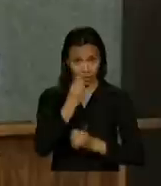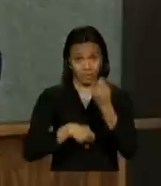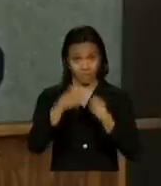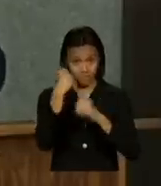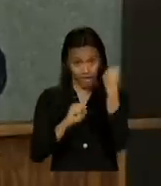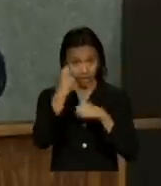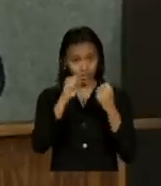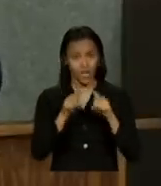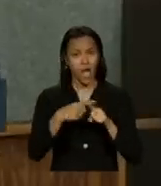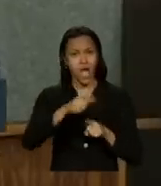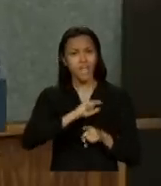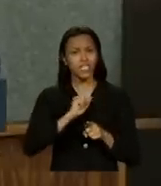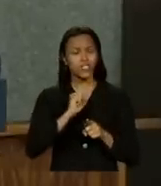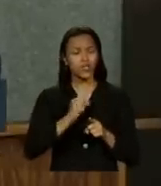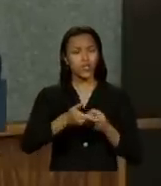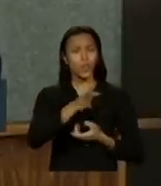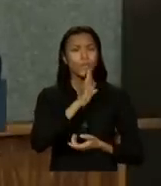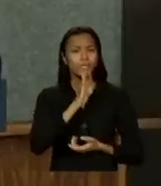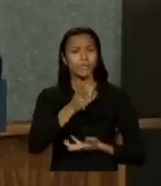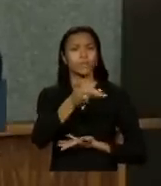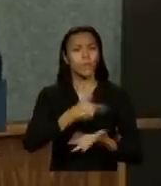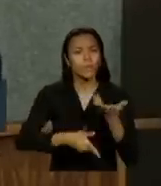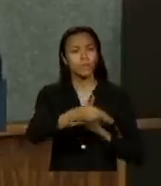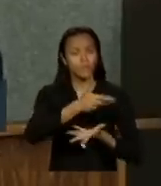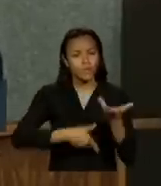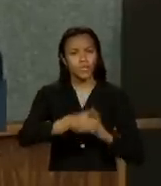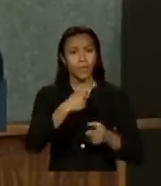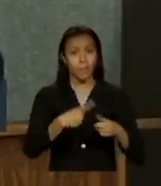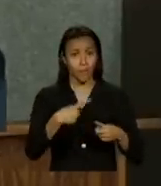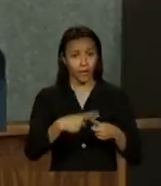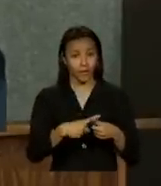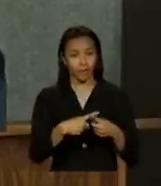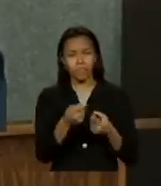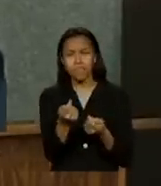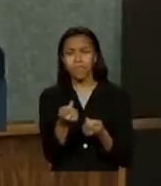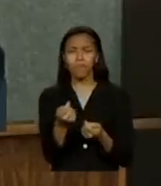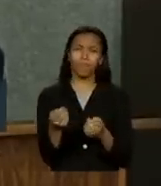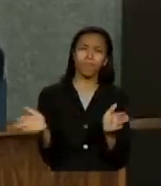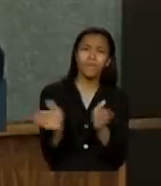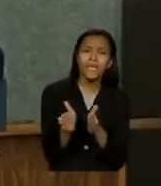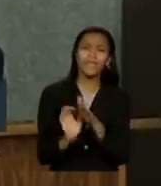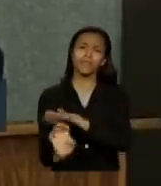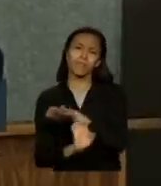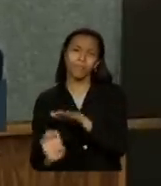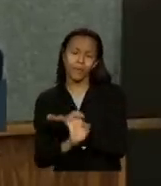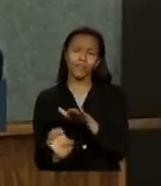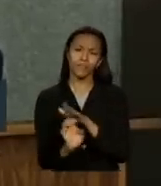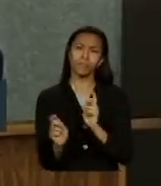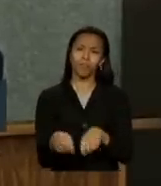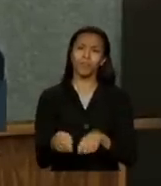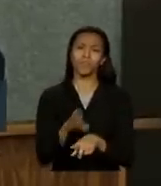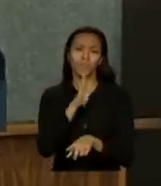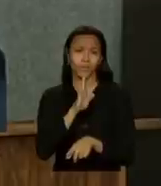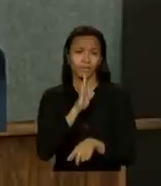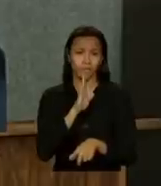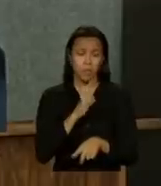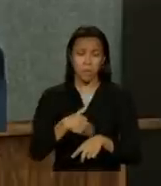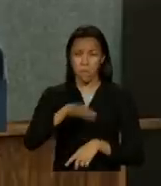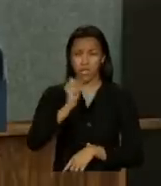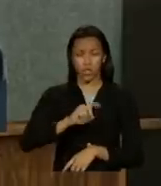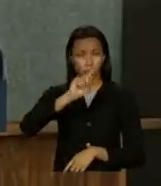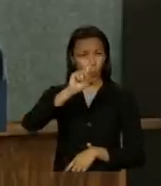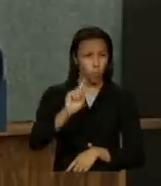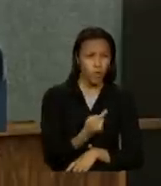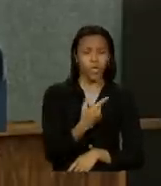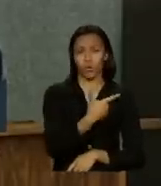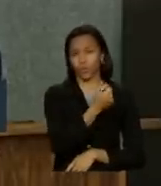socialização ampla para criar esse programa atingindo Pequenas Empresas o programa Hoje atinge mais de 1 mil. mil